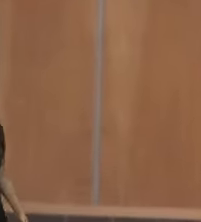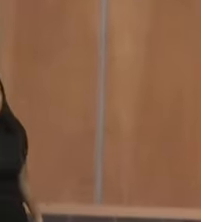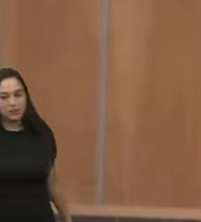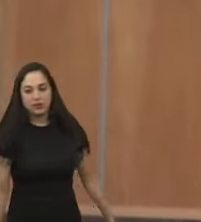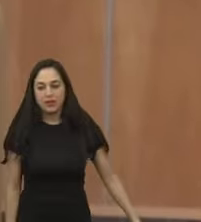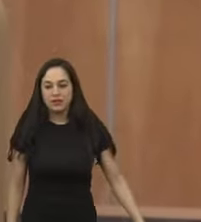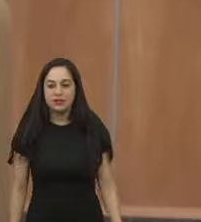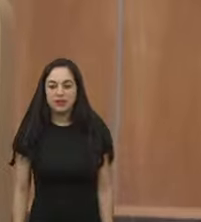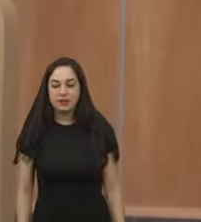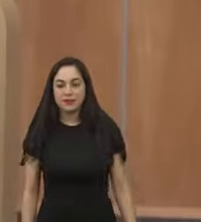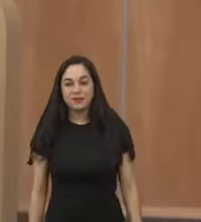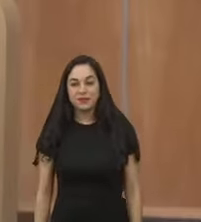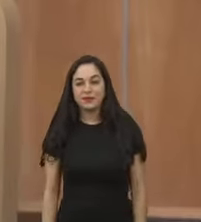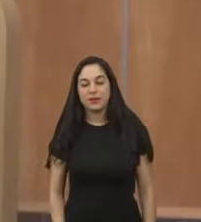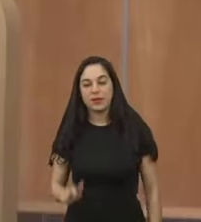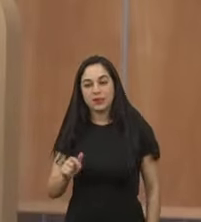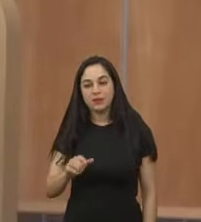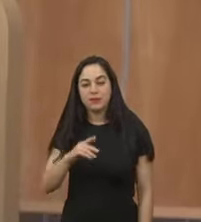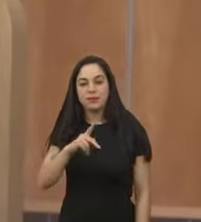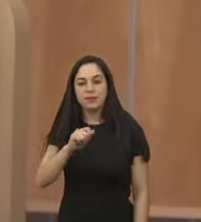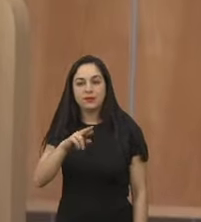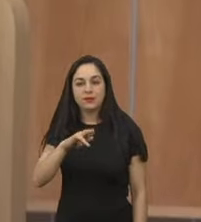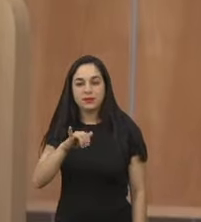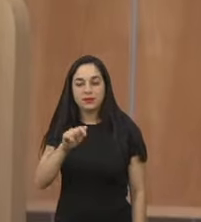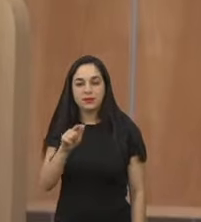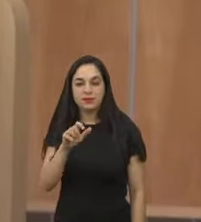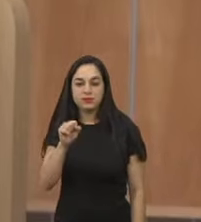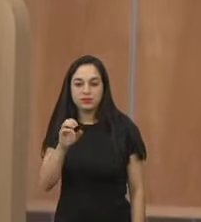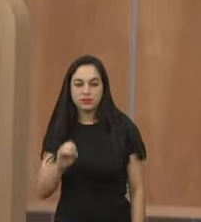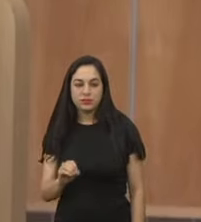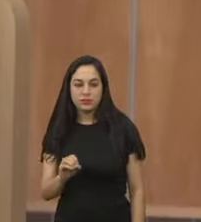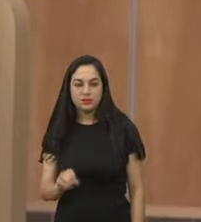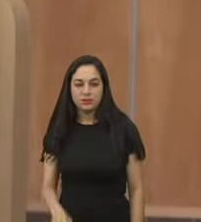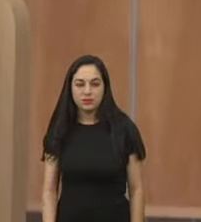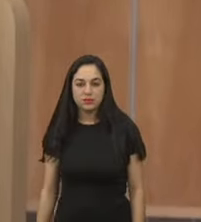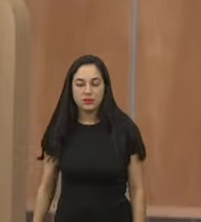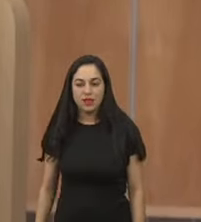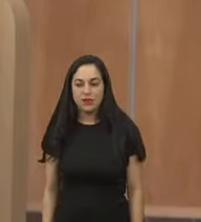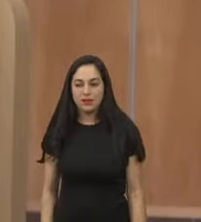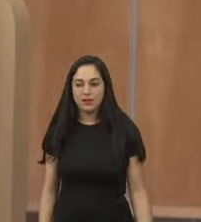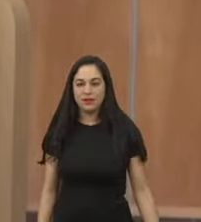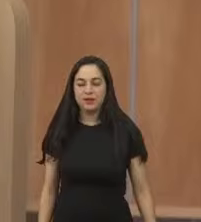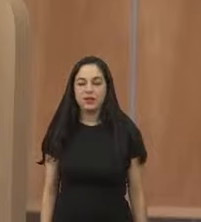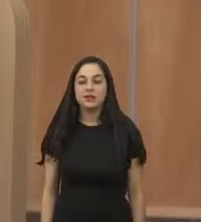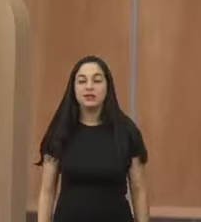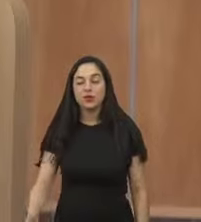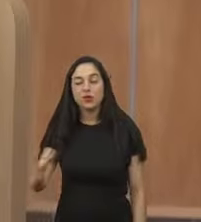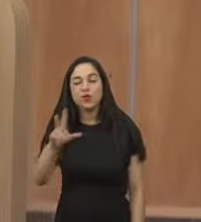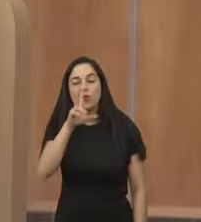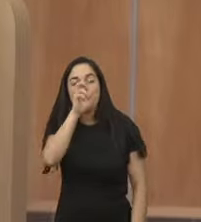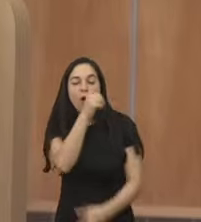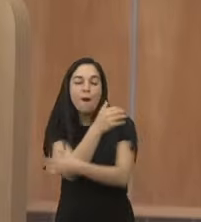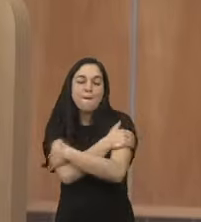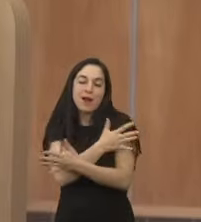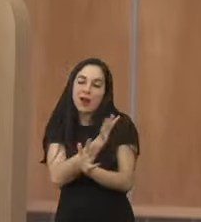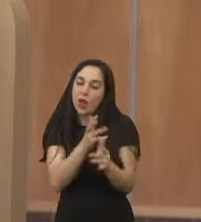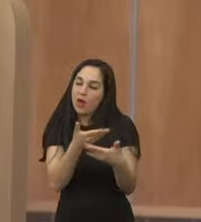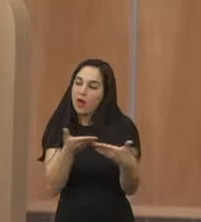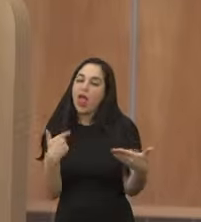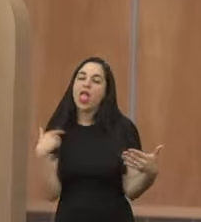Sempre cobrei ele lá do Paraíso. E contem sempre comigo lá no meu gabinete. Forte abraço a todos. Com certeza sou